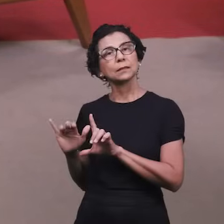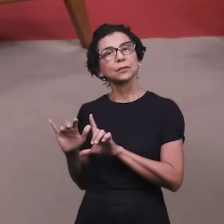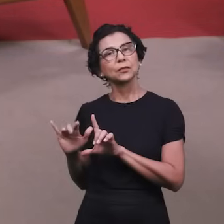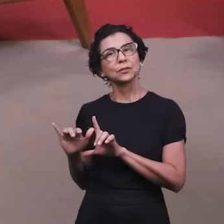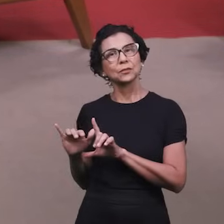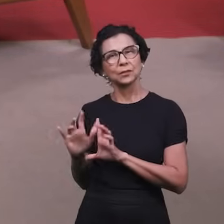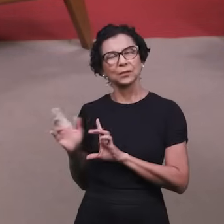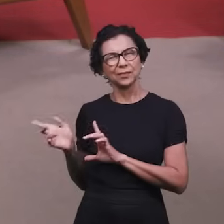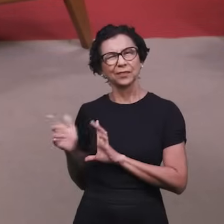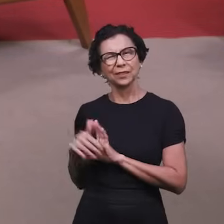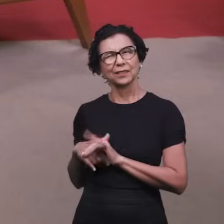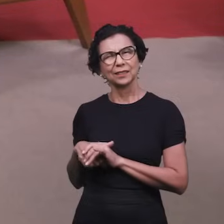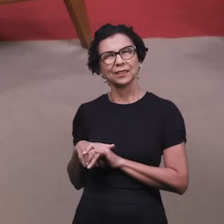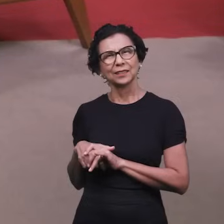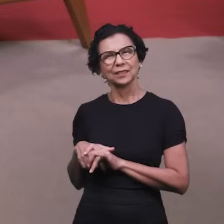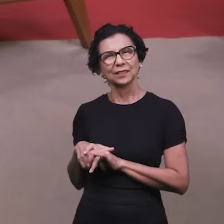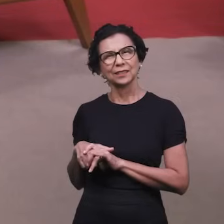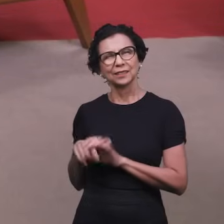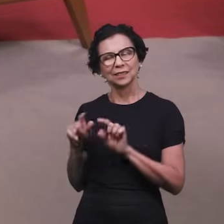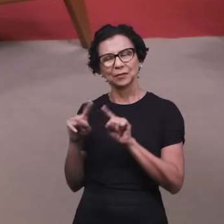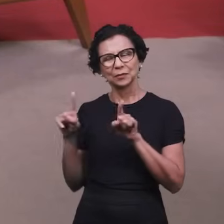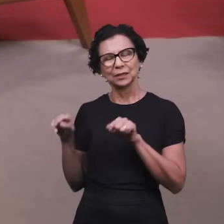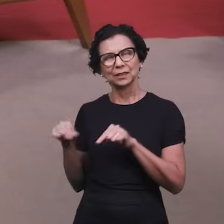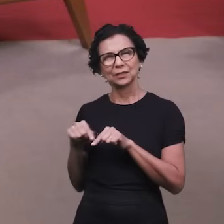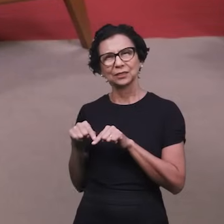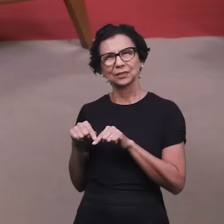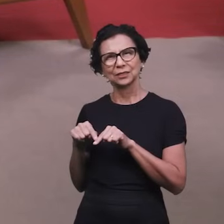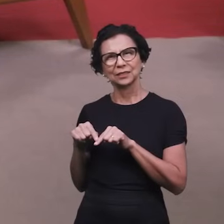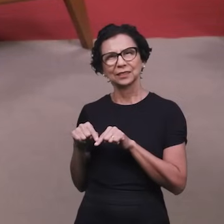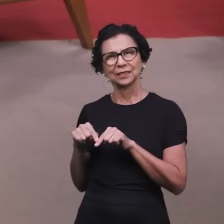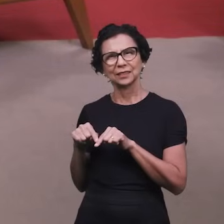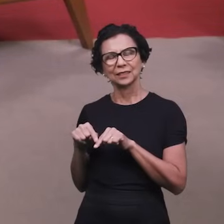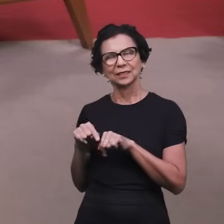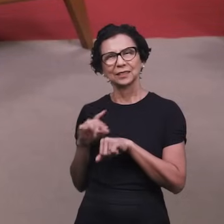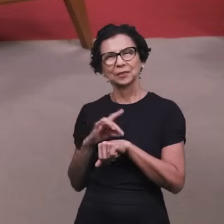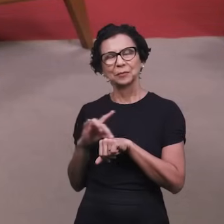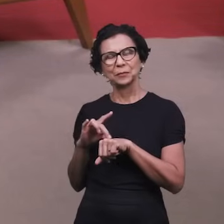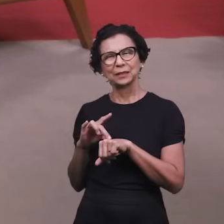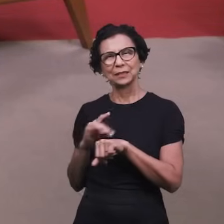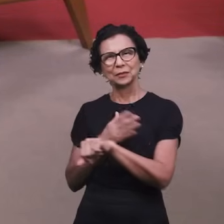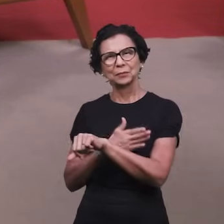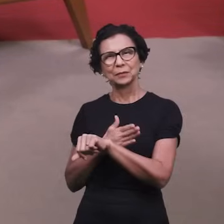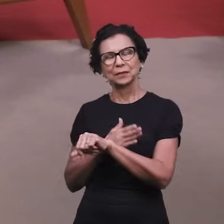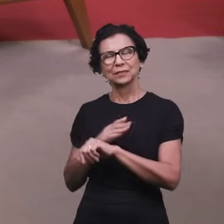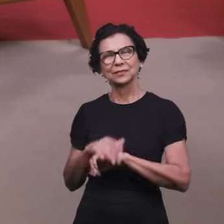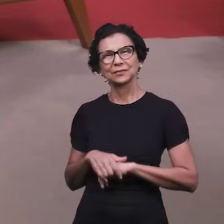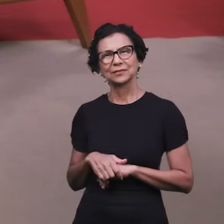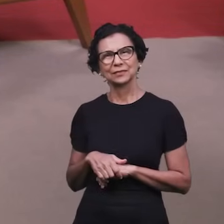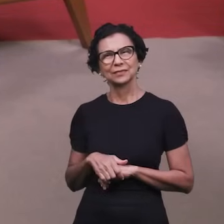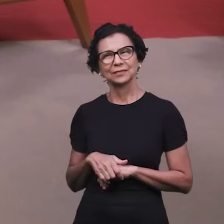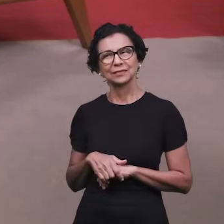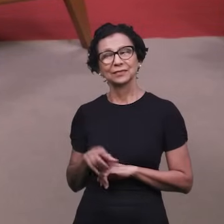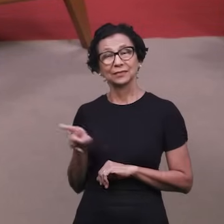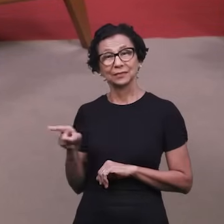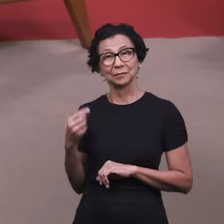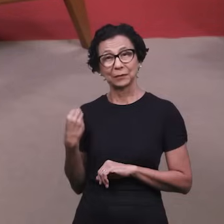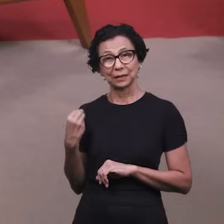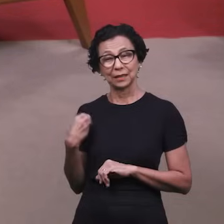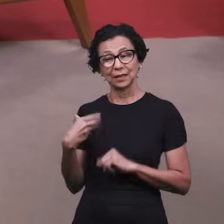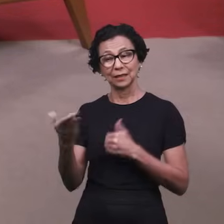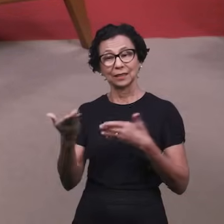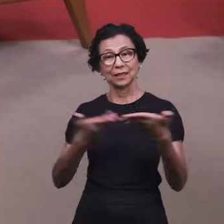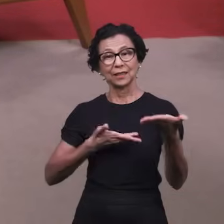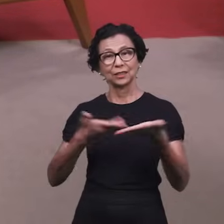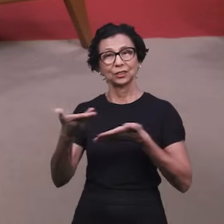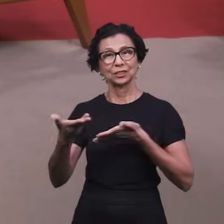que é esse quadradinho branco, pintadinho, né, de preto, que está aparecendo no canto da tela. Sabe por que é isso? Porque esse programa ele é